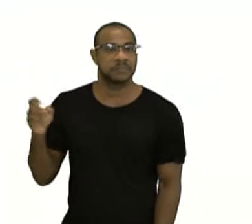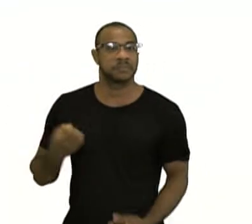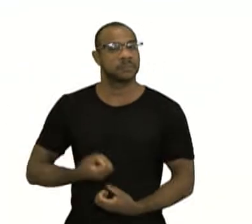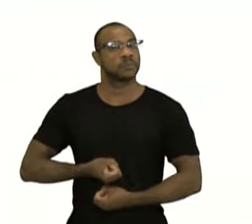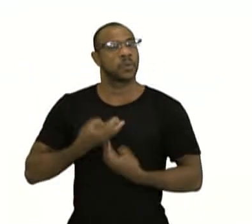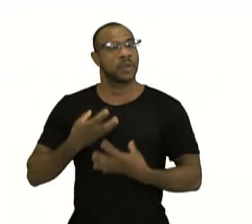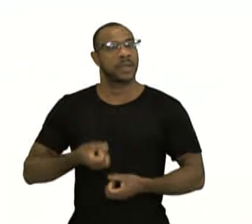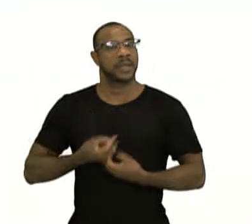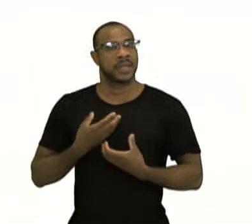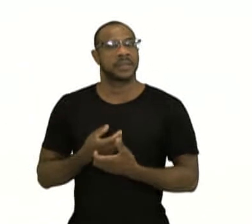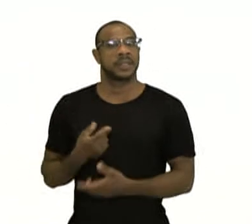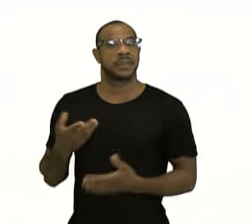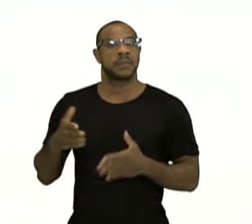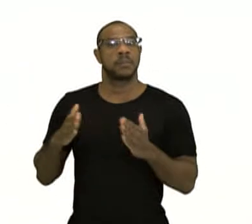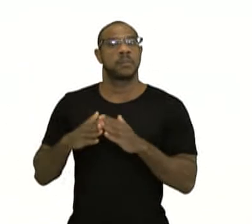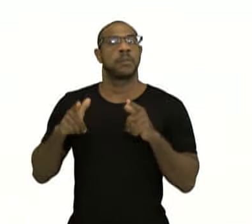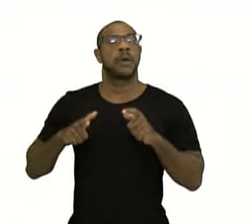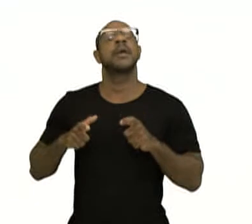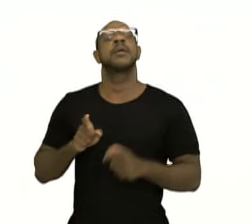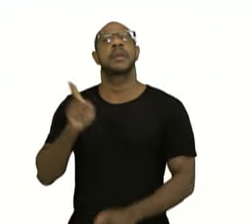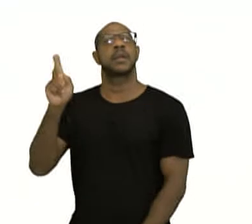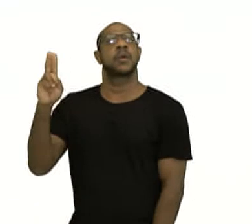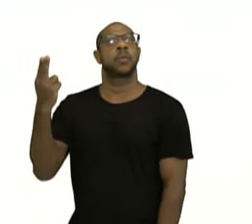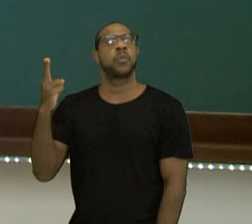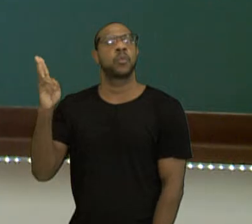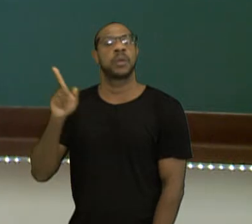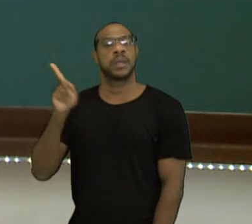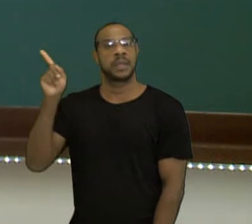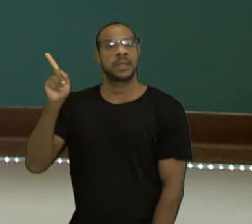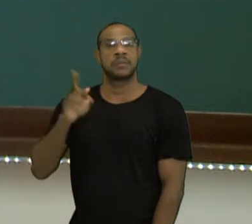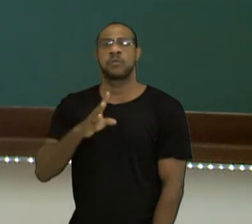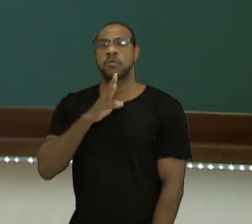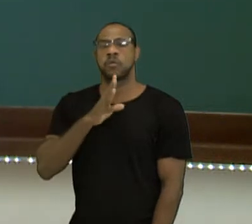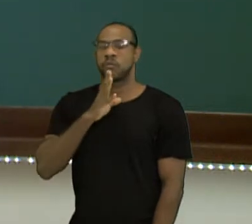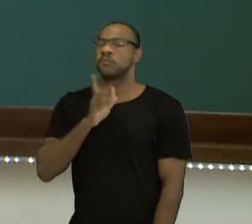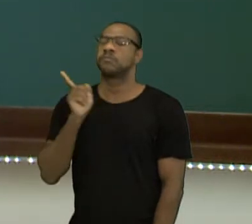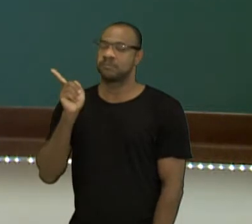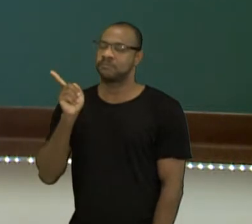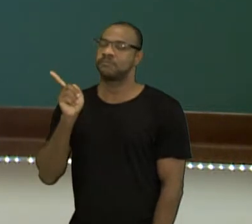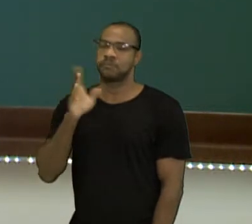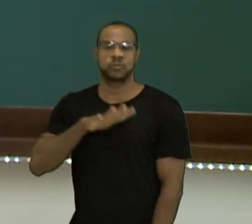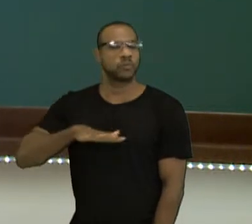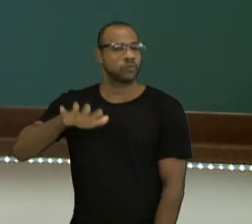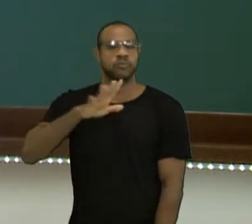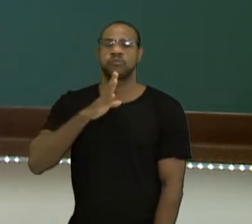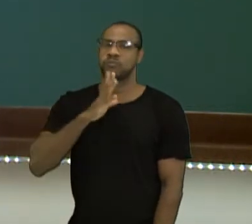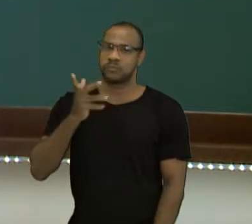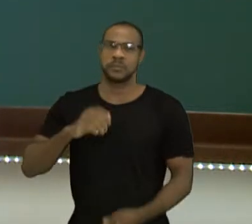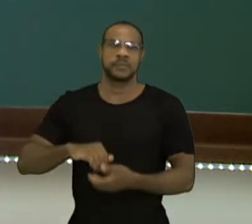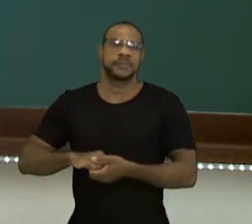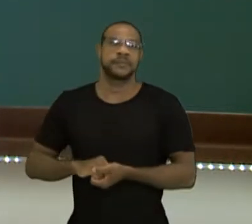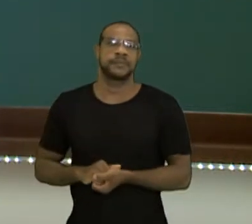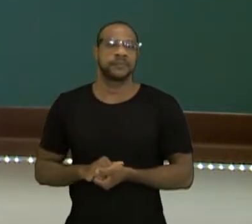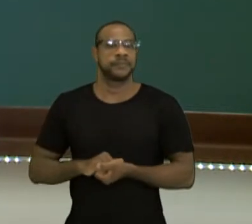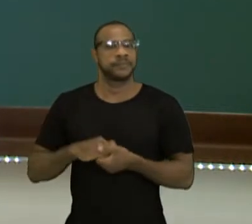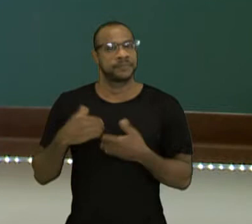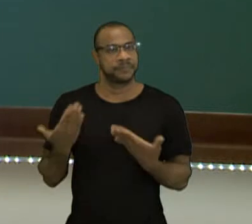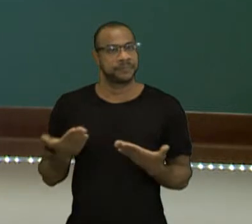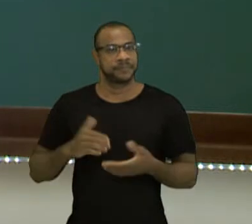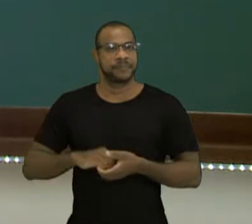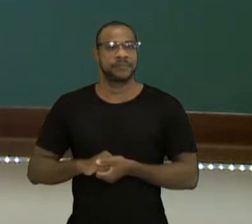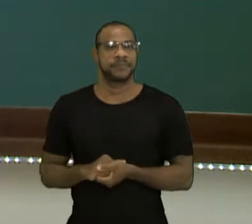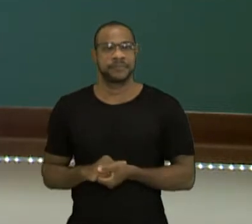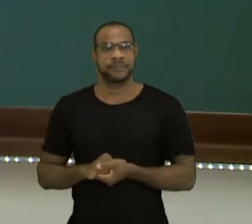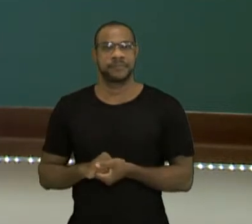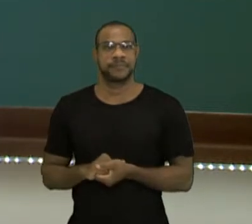muito conhecido, muito famoso, um clássico, tá, da poesia uruguaia. Vamos a